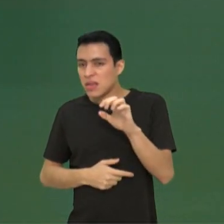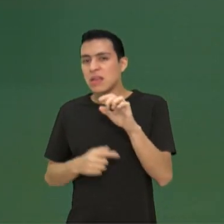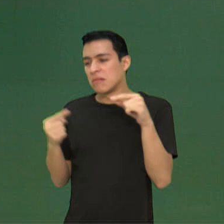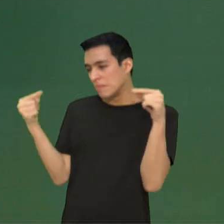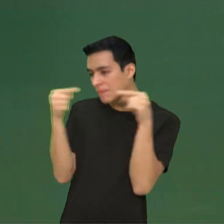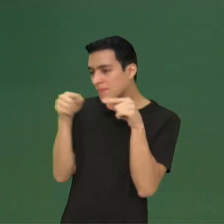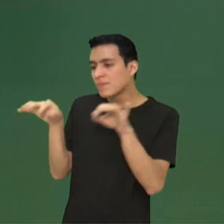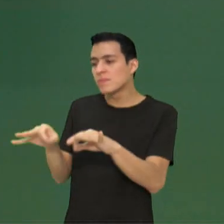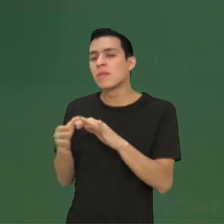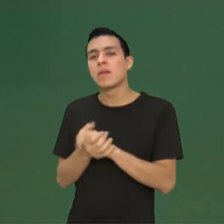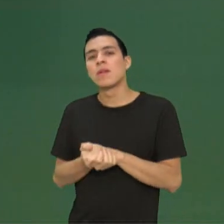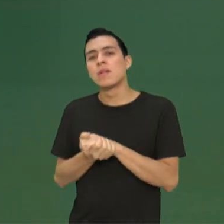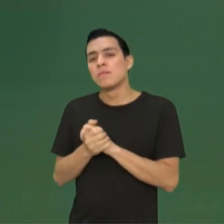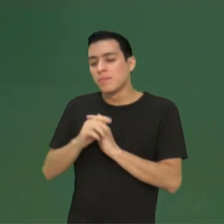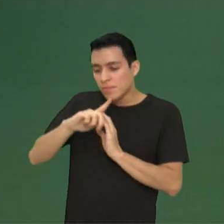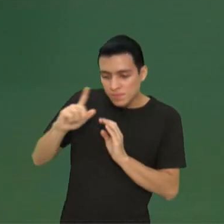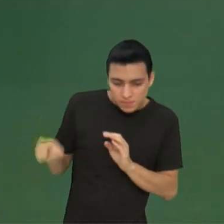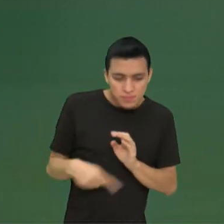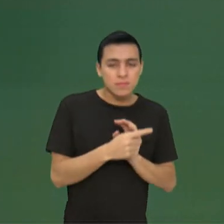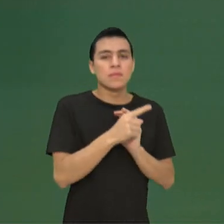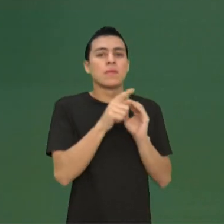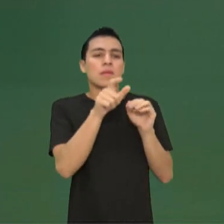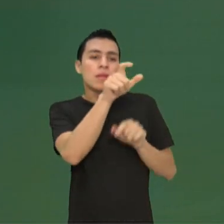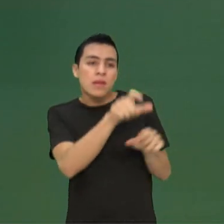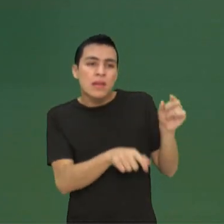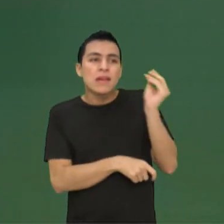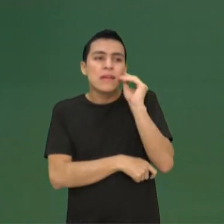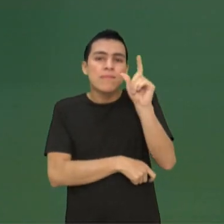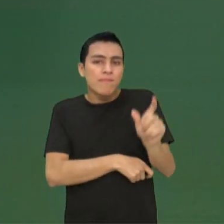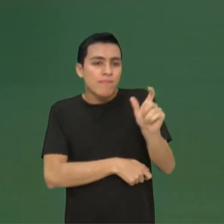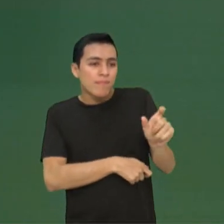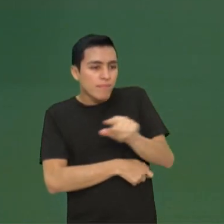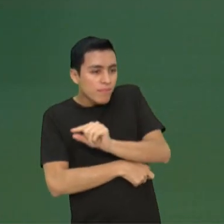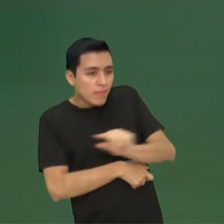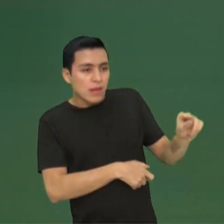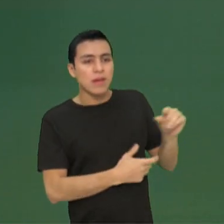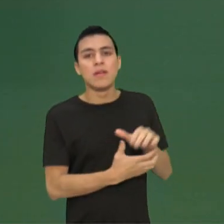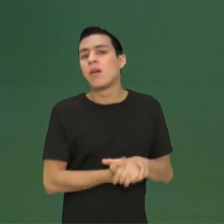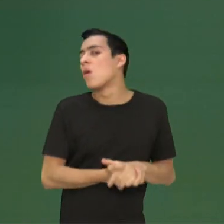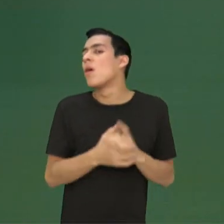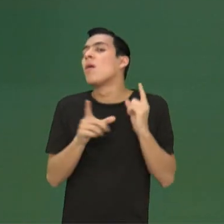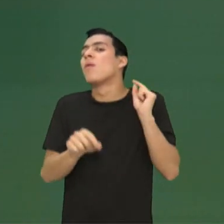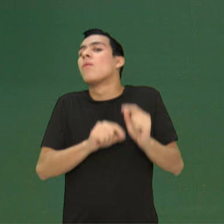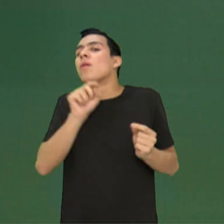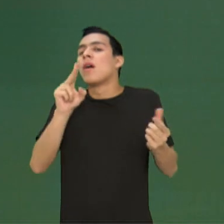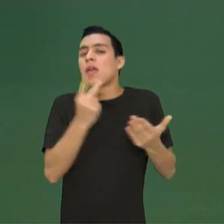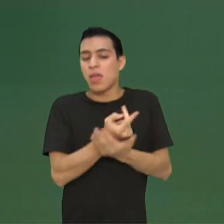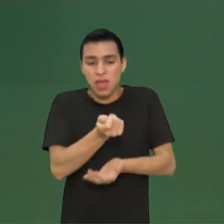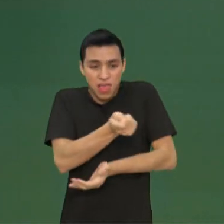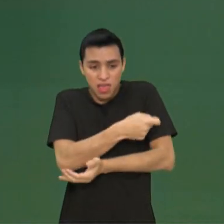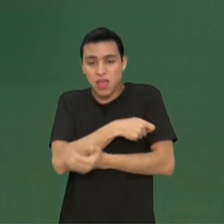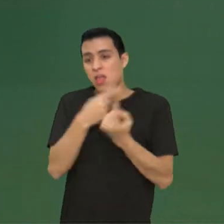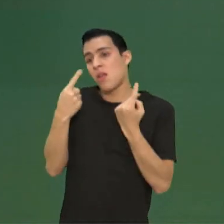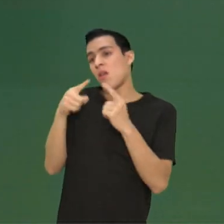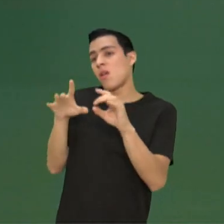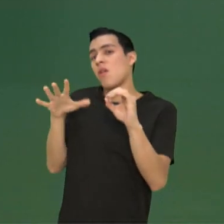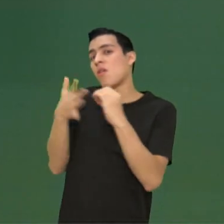sistema. Quarta etapa, testes em humanos. O que aconteceu com a vacina de